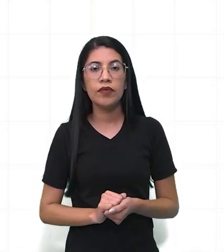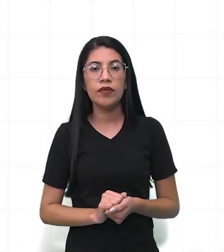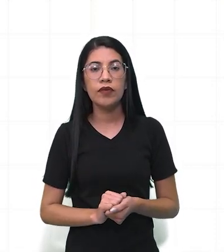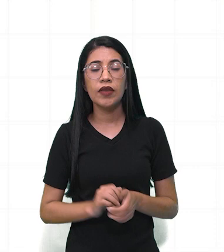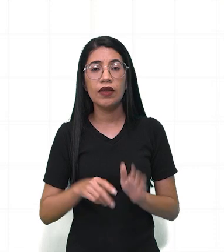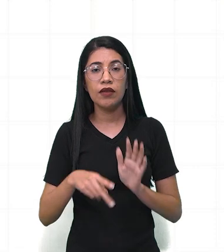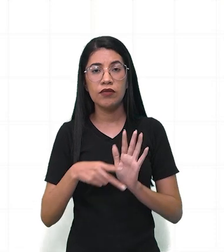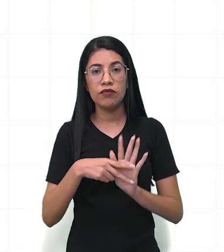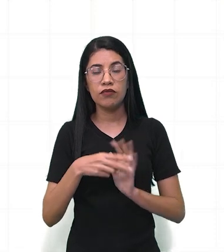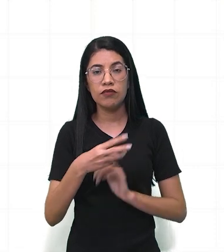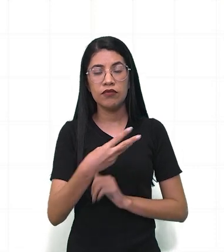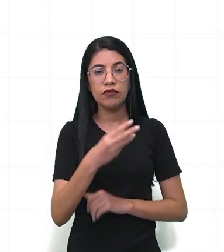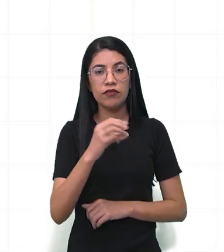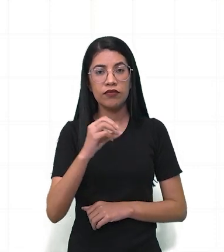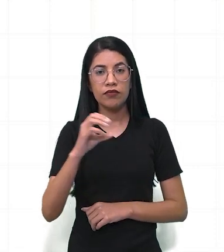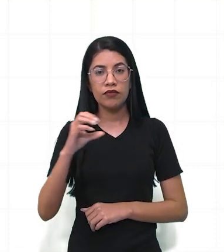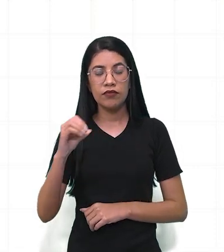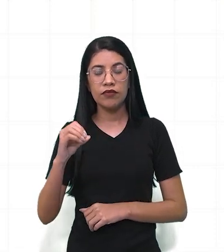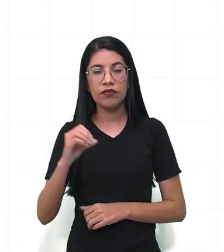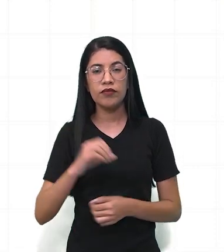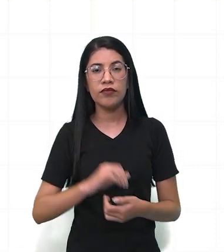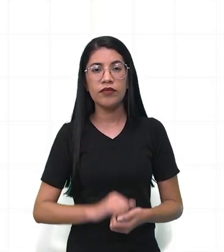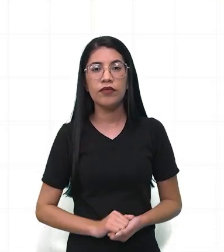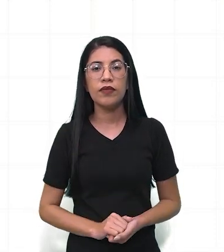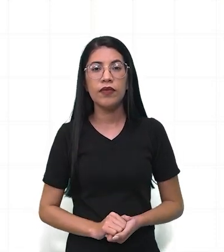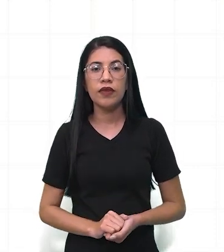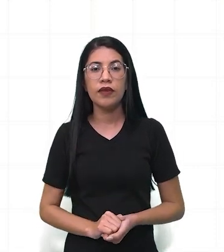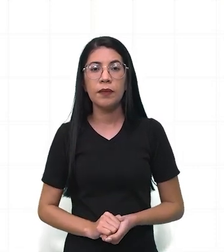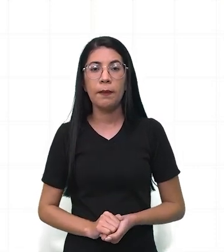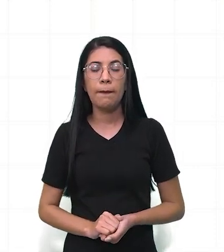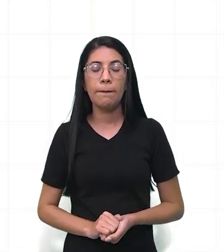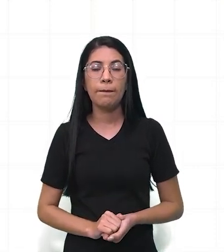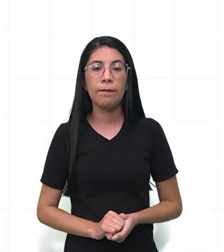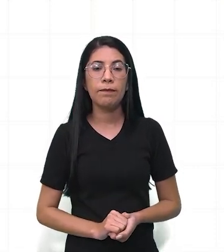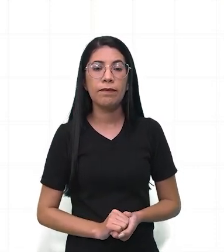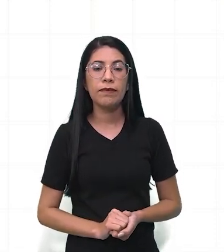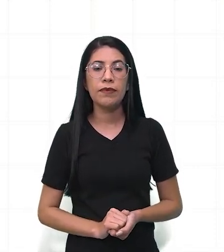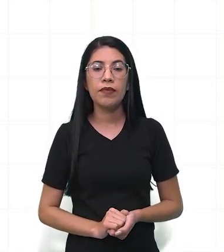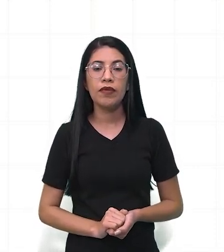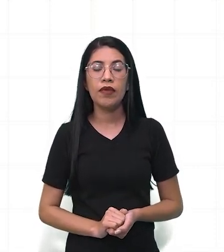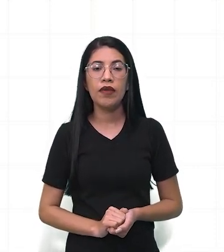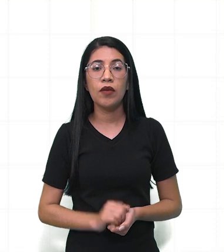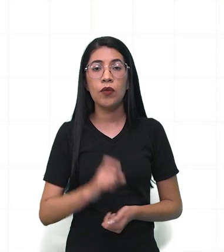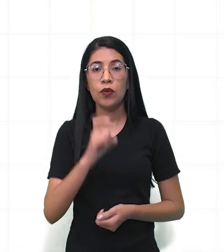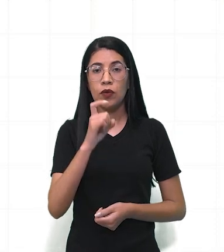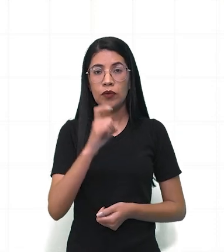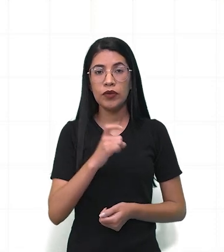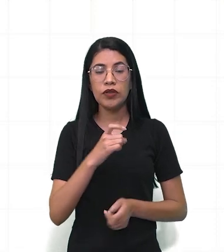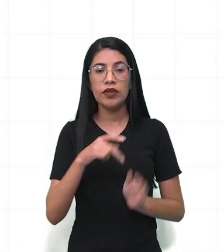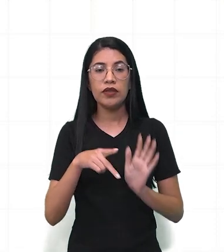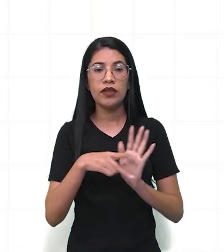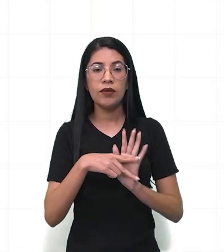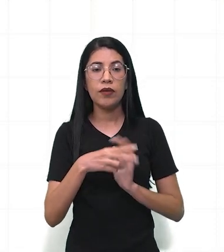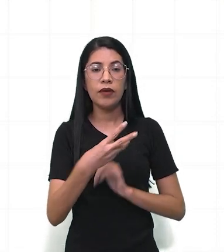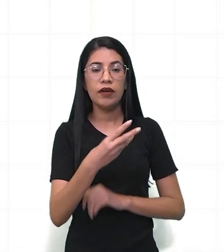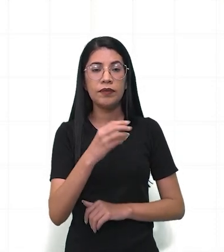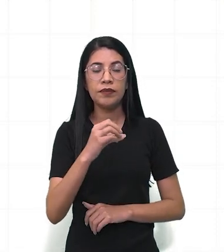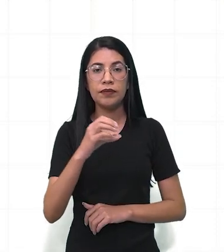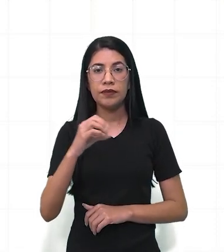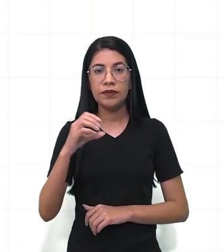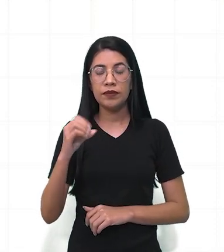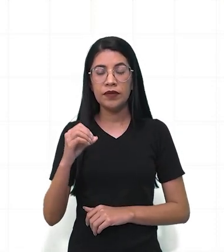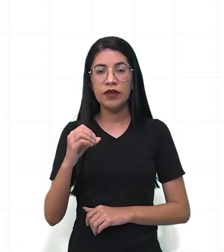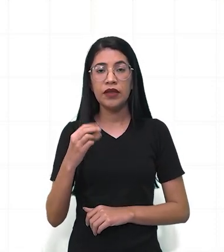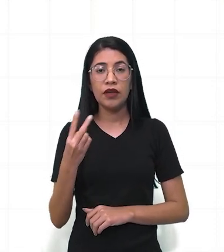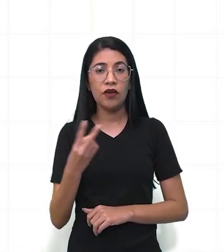300. Então, o X é igual a 300. 300 é o valor total.